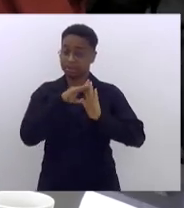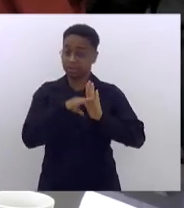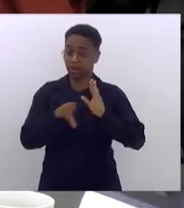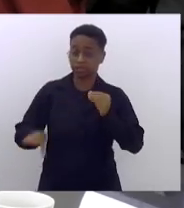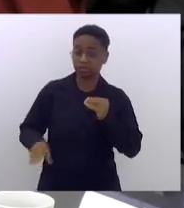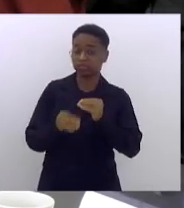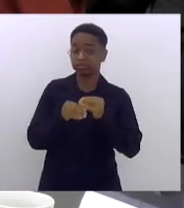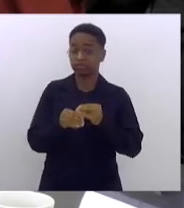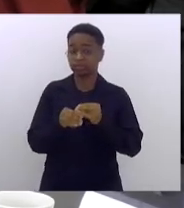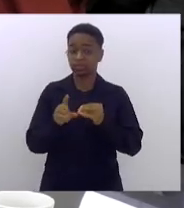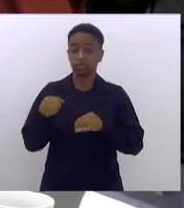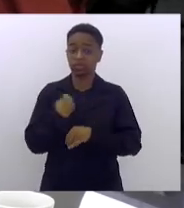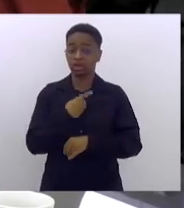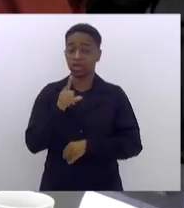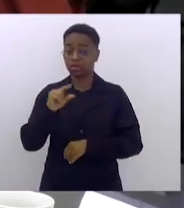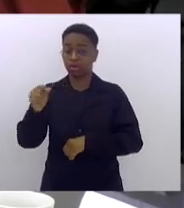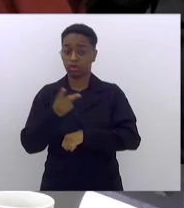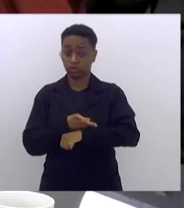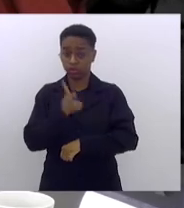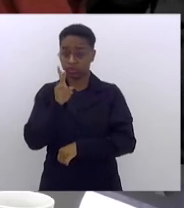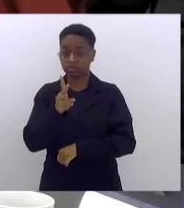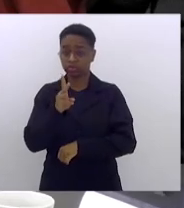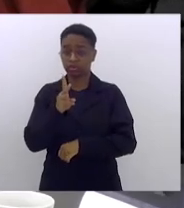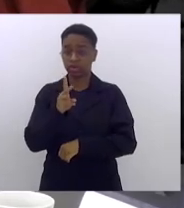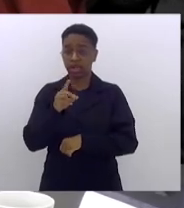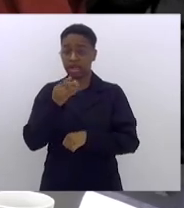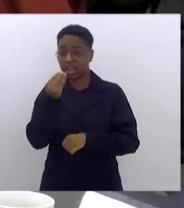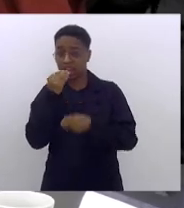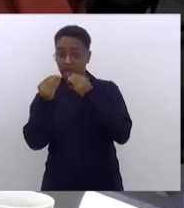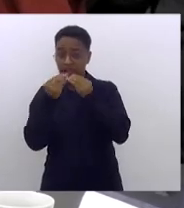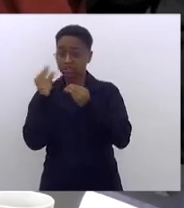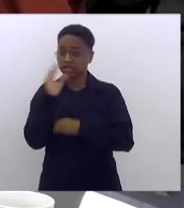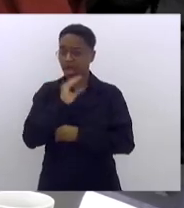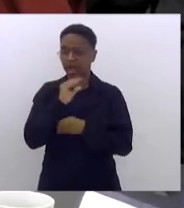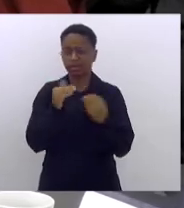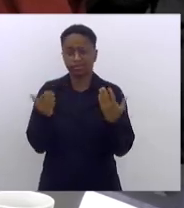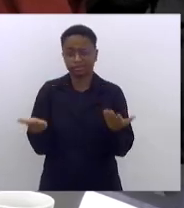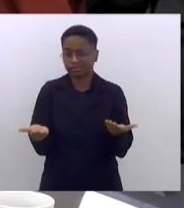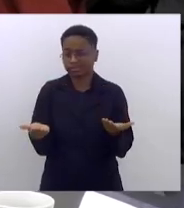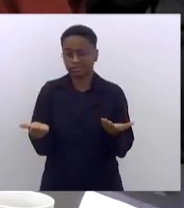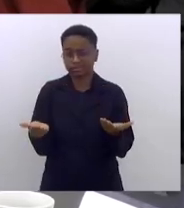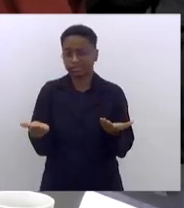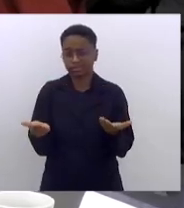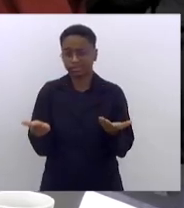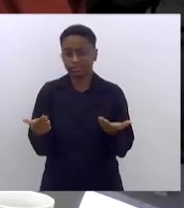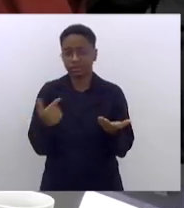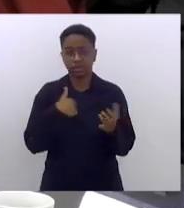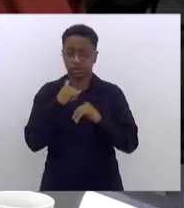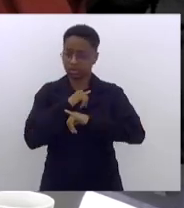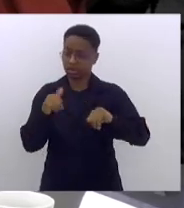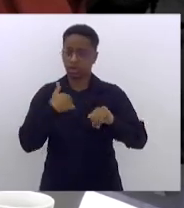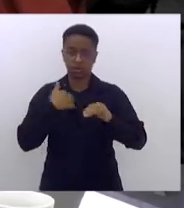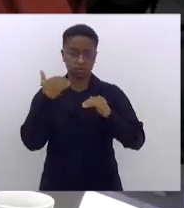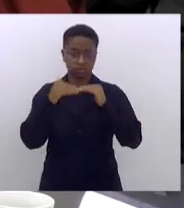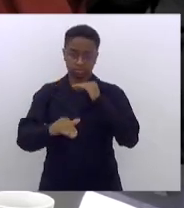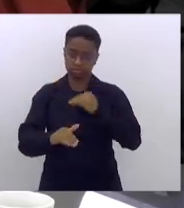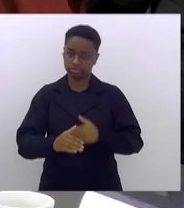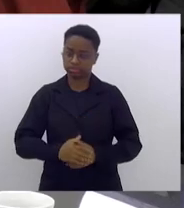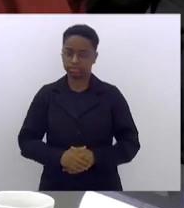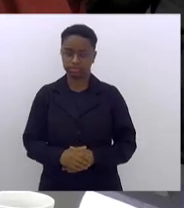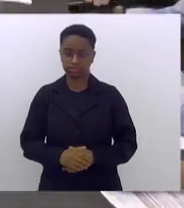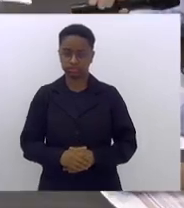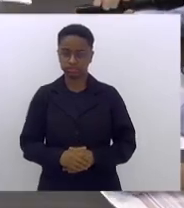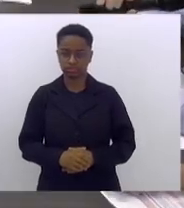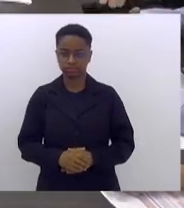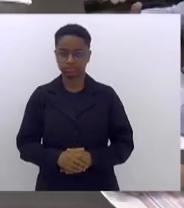daqui 2 horas da tarde sem comer, verdade. Vai no gabinete, lancha. Então, assim, não, eu quero dizer que eu discordo. Obrigado, deputado Verônica. Deputado